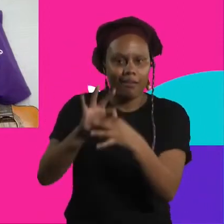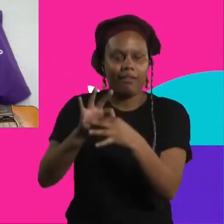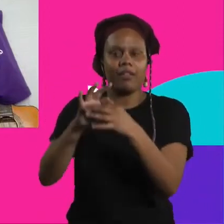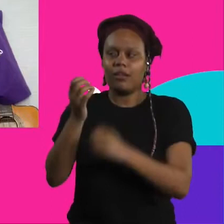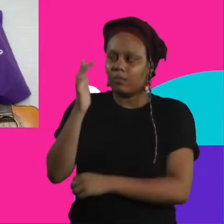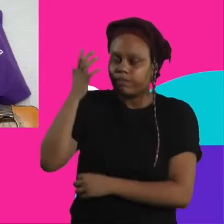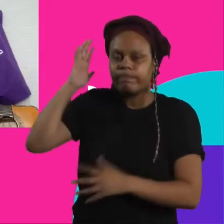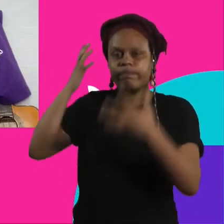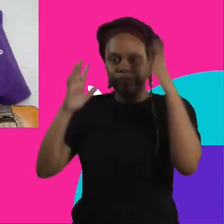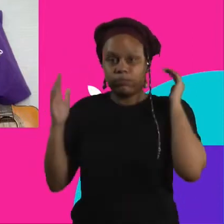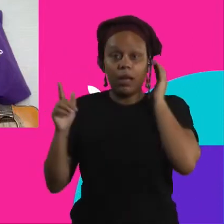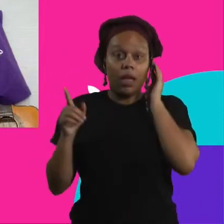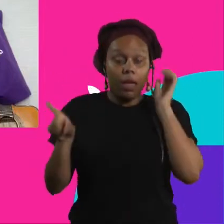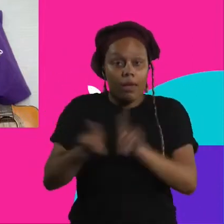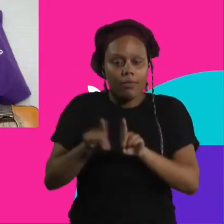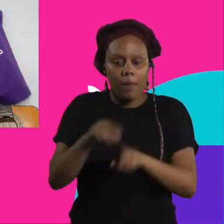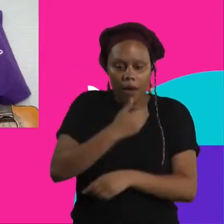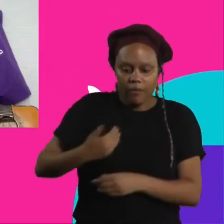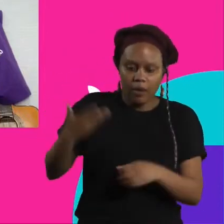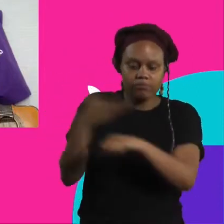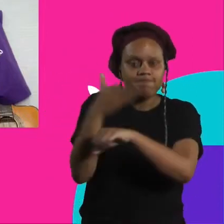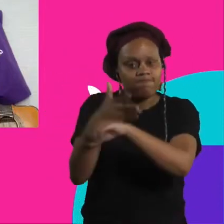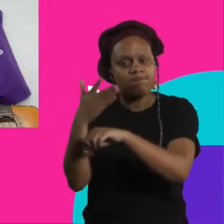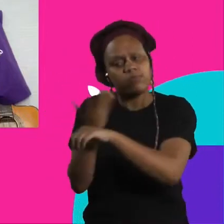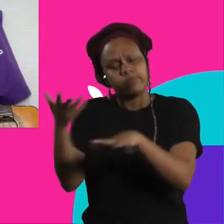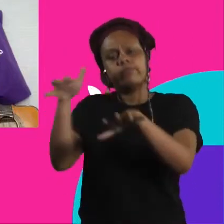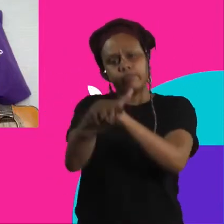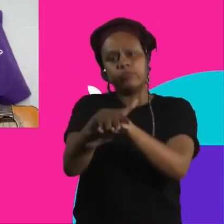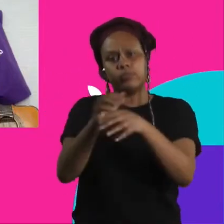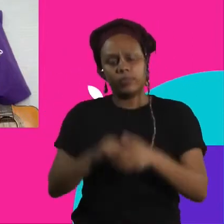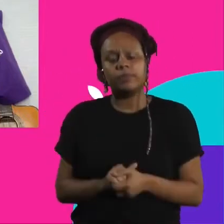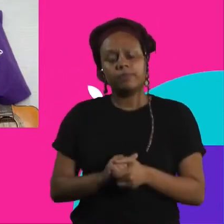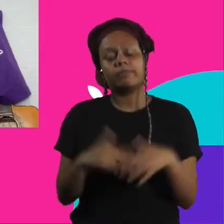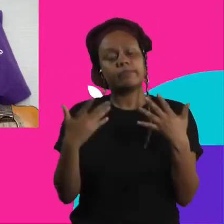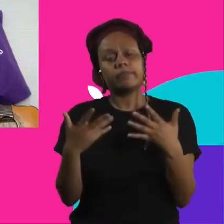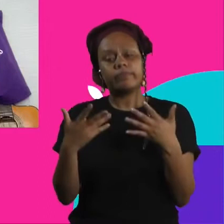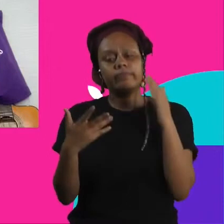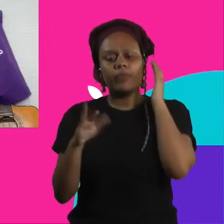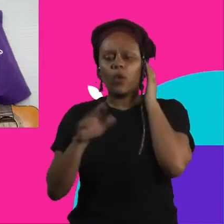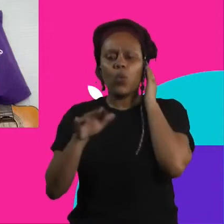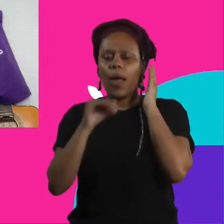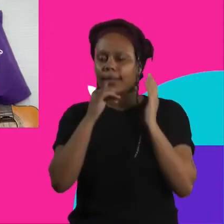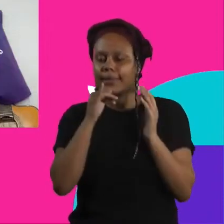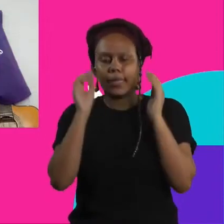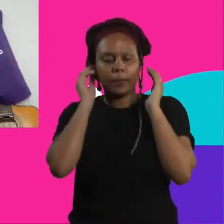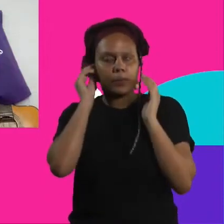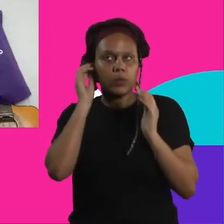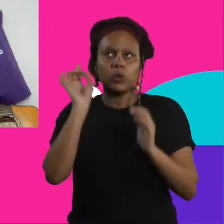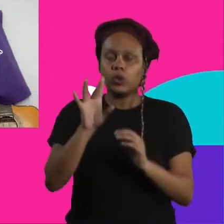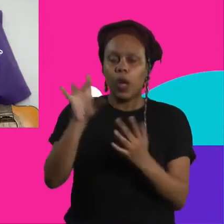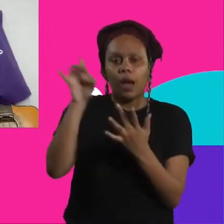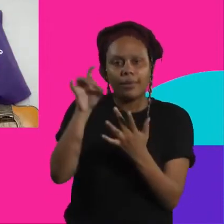mais participativos, que incluam todo mundo. Então, o Seeds não é só uma criptomoeda. Ele é